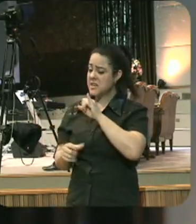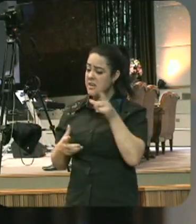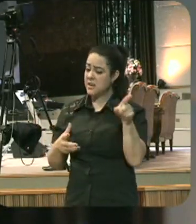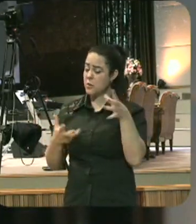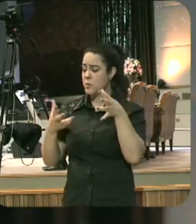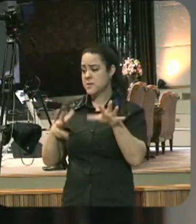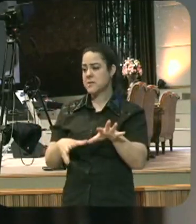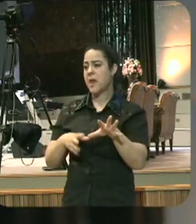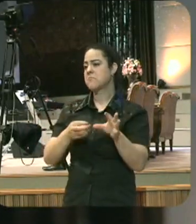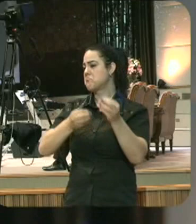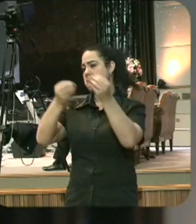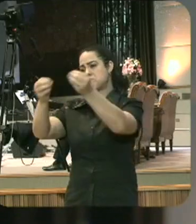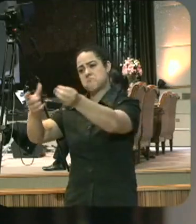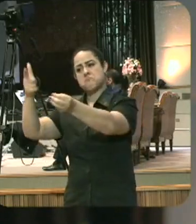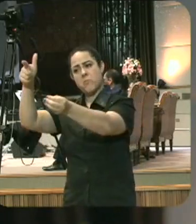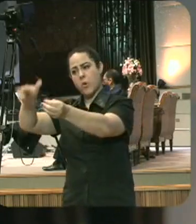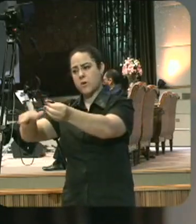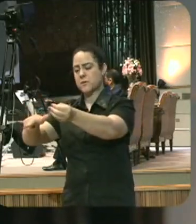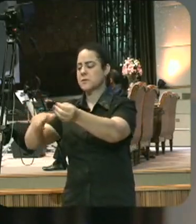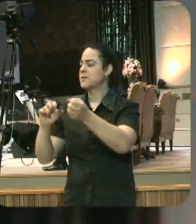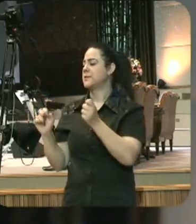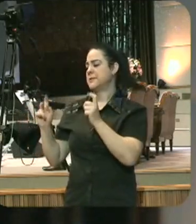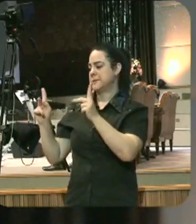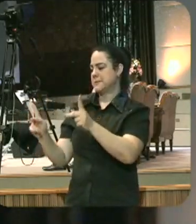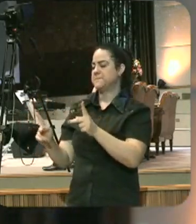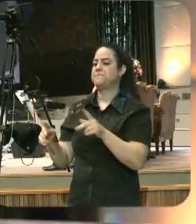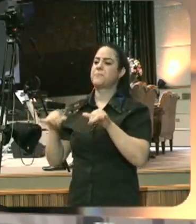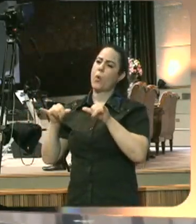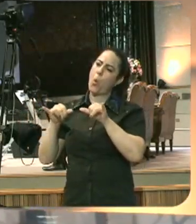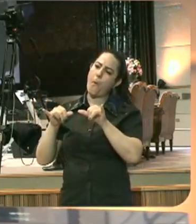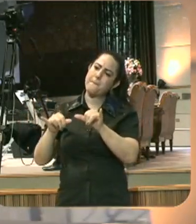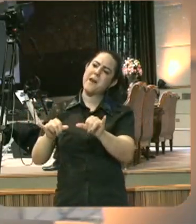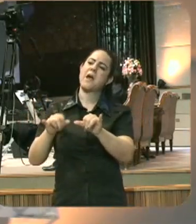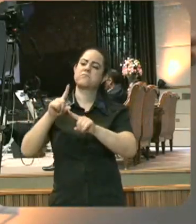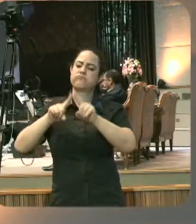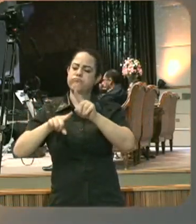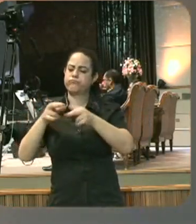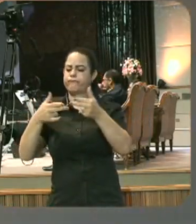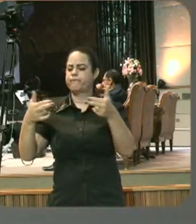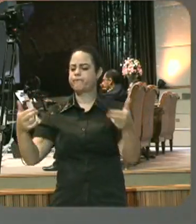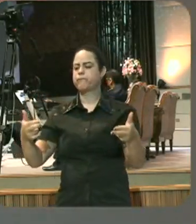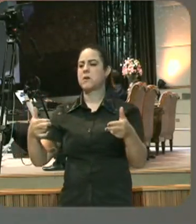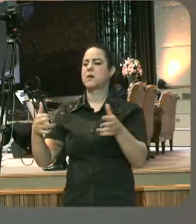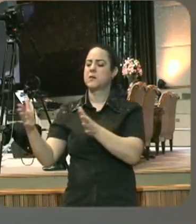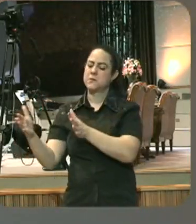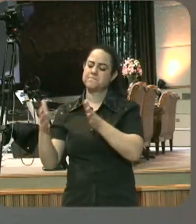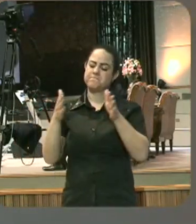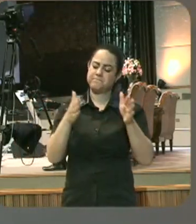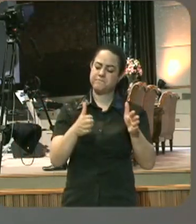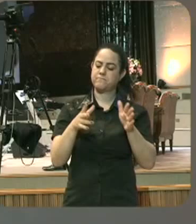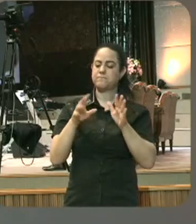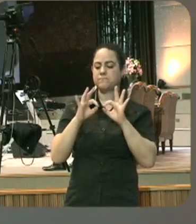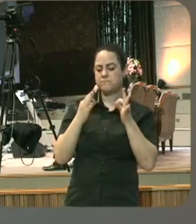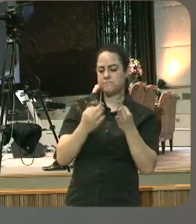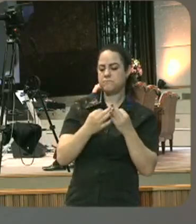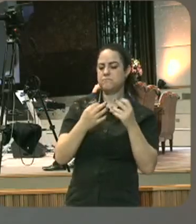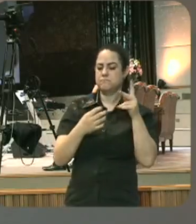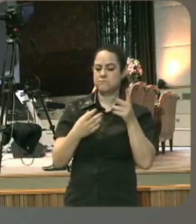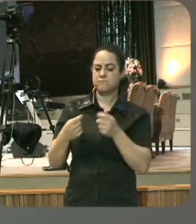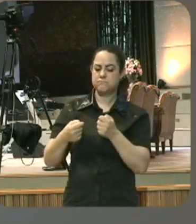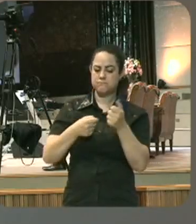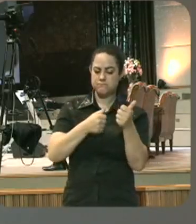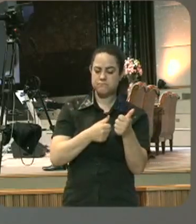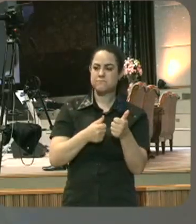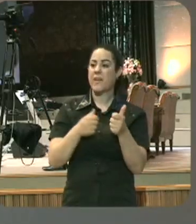a gente dá para outra pessoa. Ele falou: tá bom. Então fizeram a compra de mês, separaram a dele, da família, e